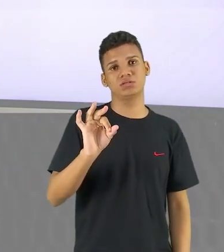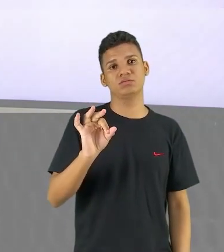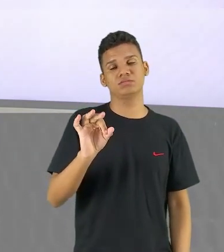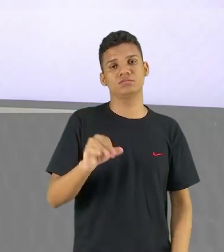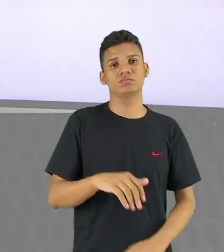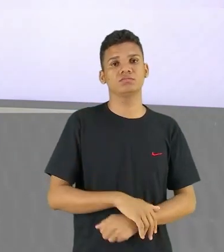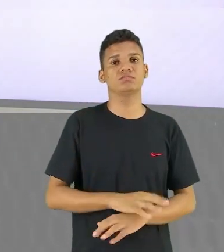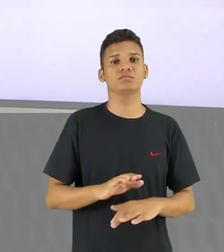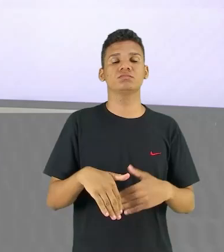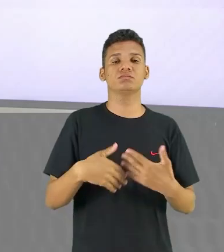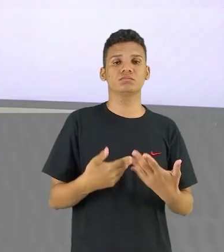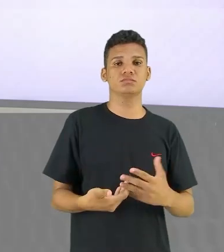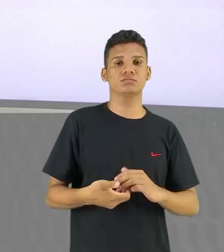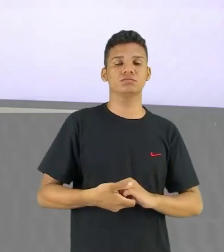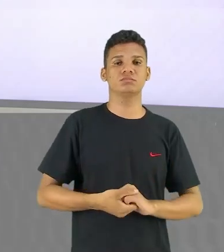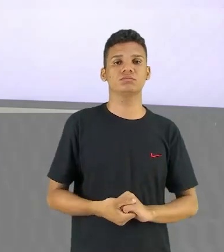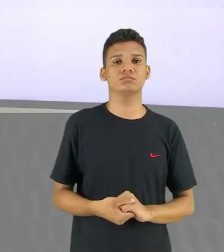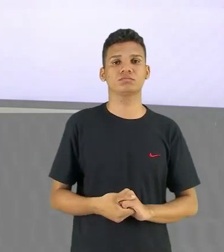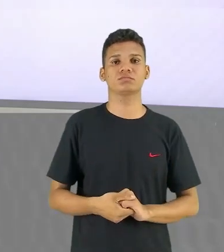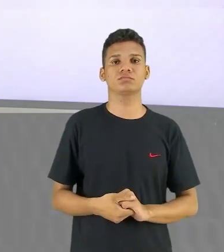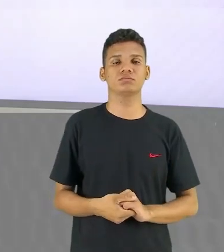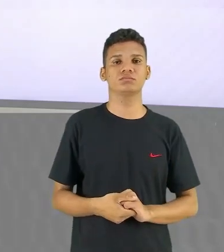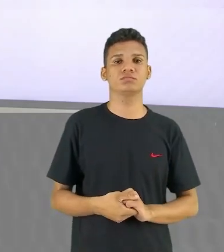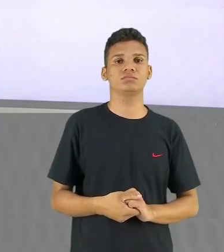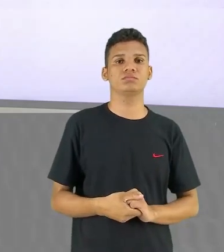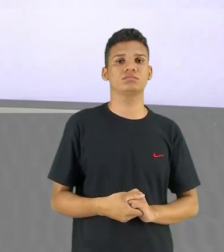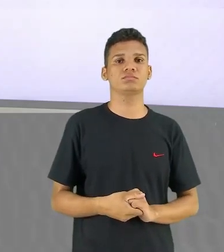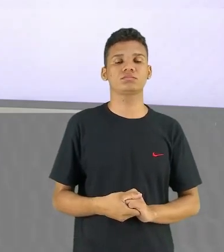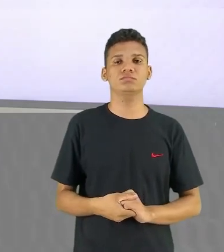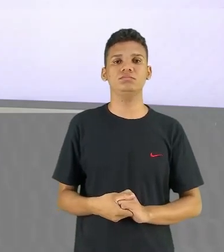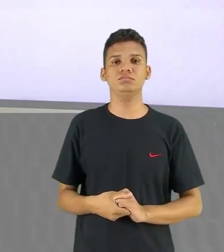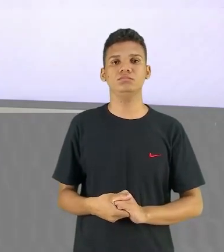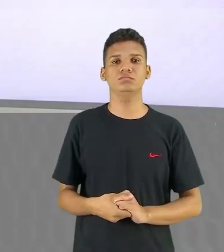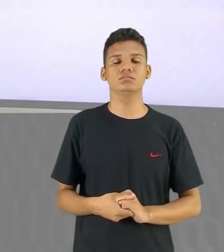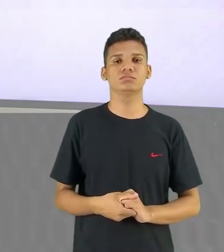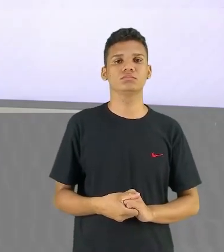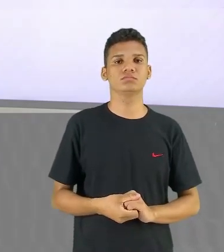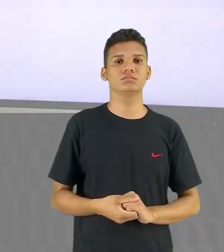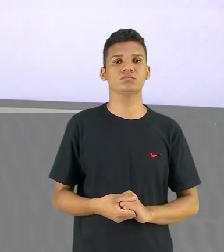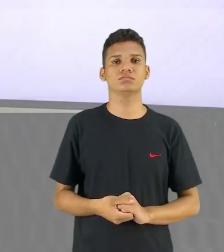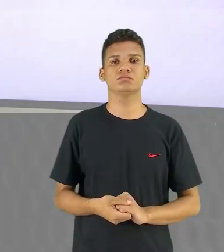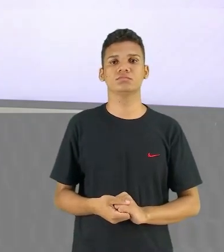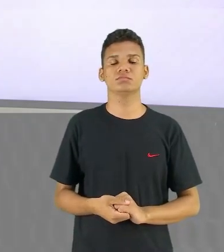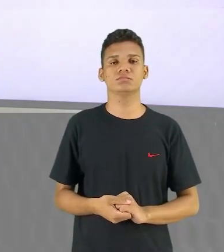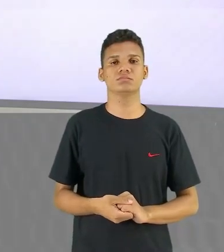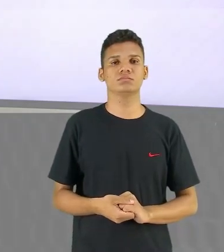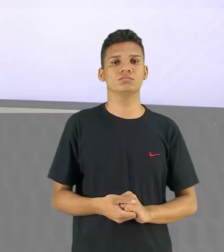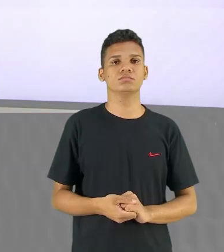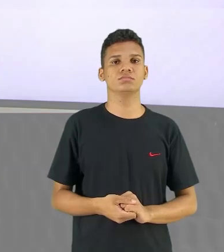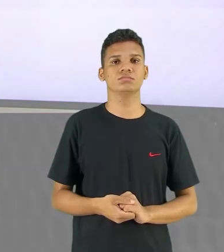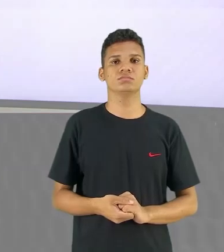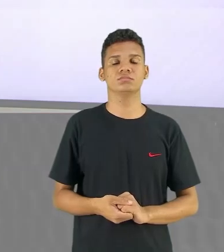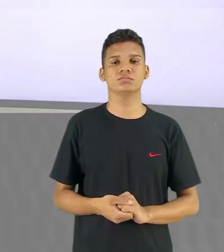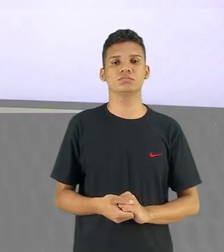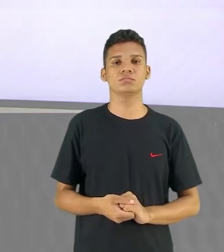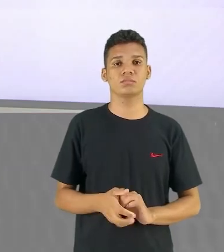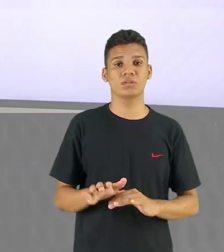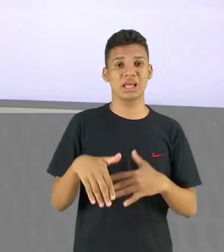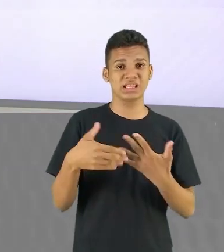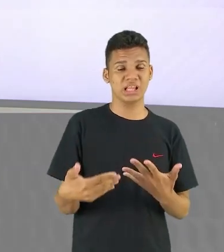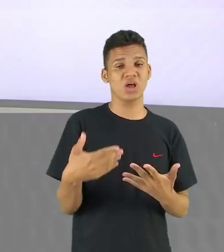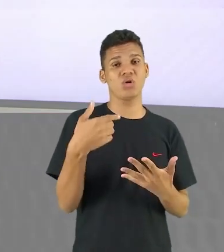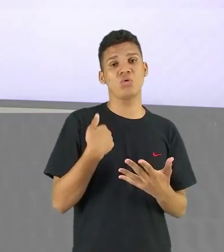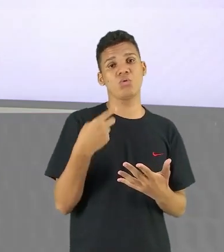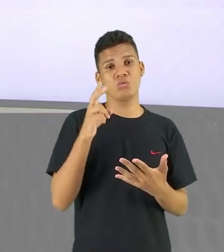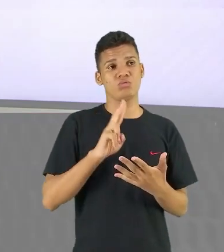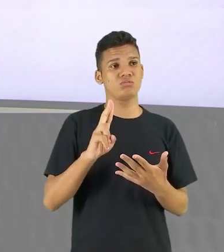maior. Leftovers are thrown away or sold to flood markets in developing countries. Esses materiais